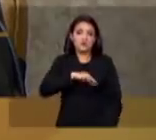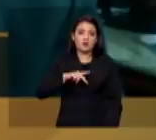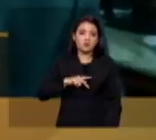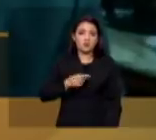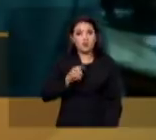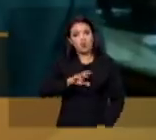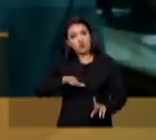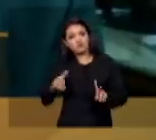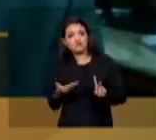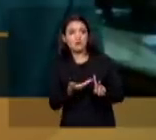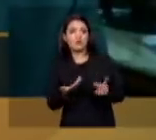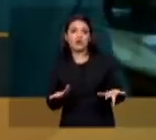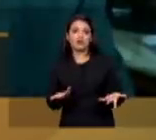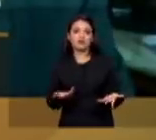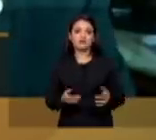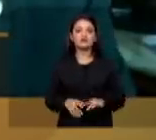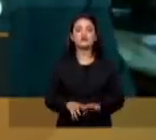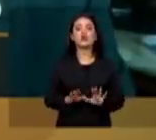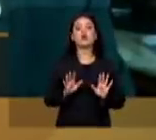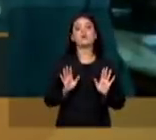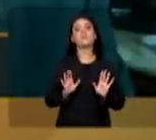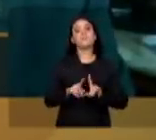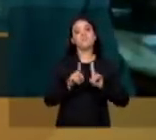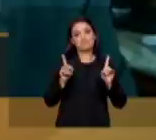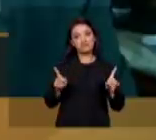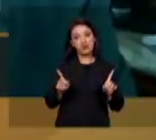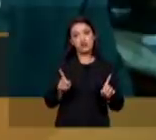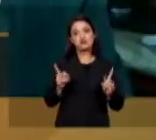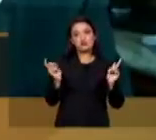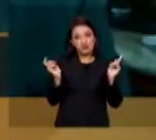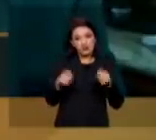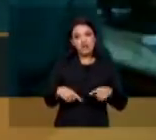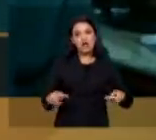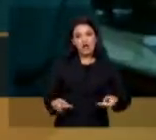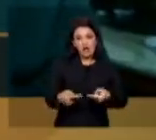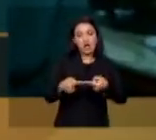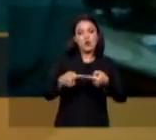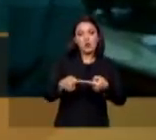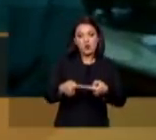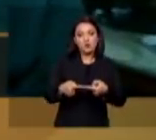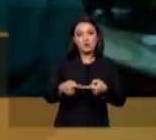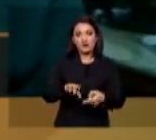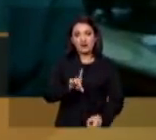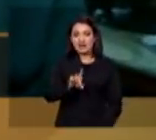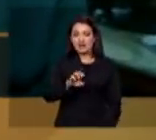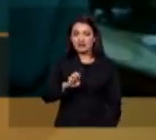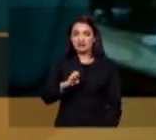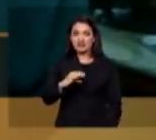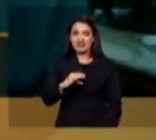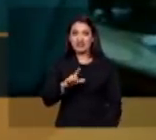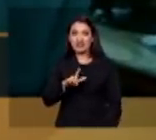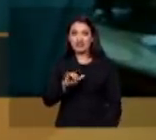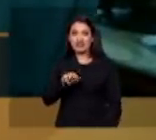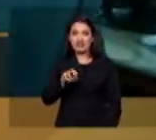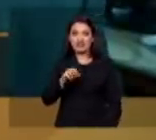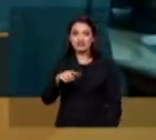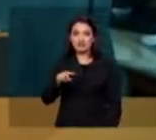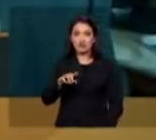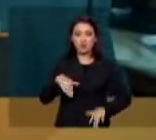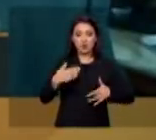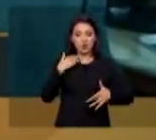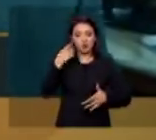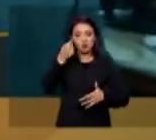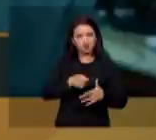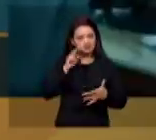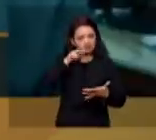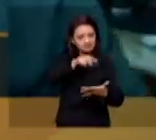fica muito bem, presidente, na declinação. Nós não estamos aqui numa questão em que haja sido